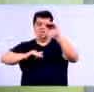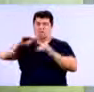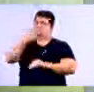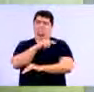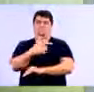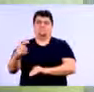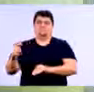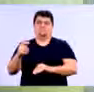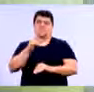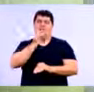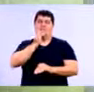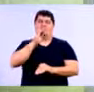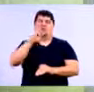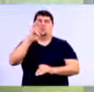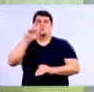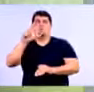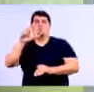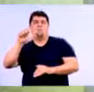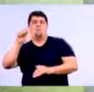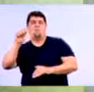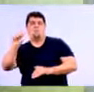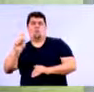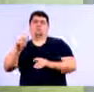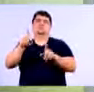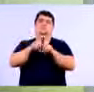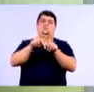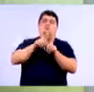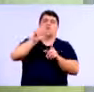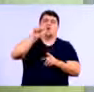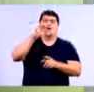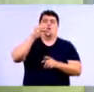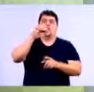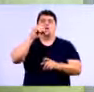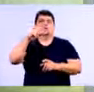por exemplo, a Bolsa de Valores ou o mercado de ações. Ele não